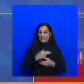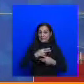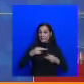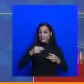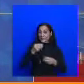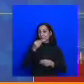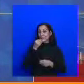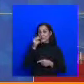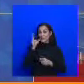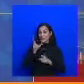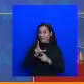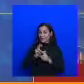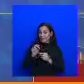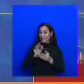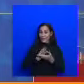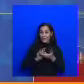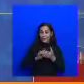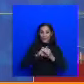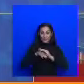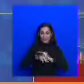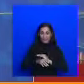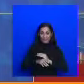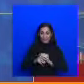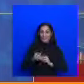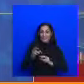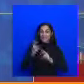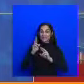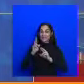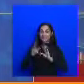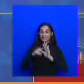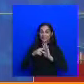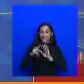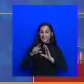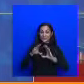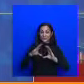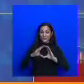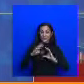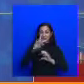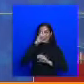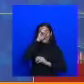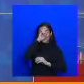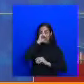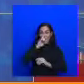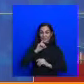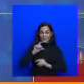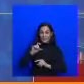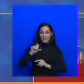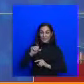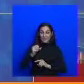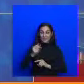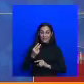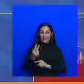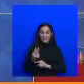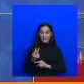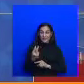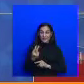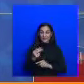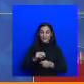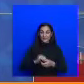muitas chances de ganhar na Lotomania. Estamos na torcida. Bola amarela, 92.